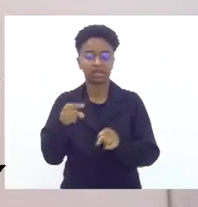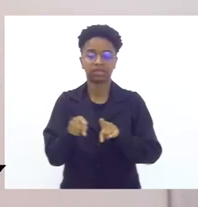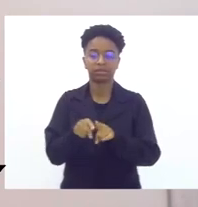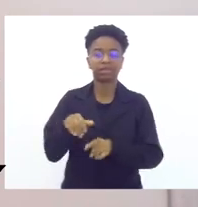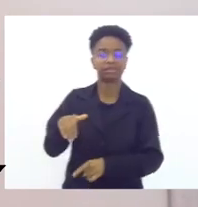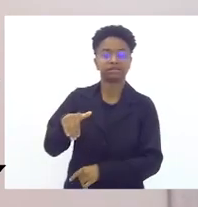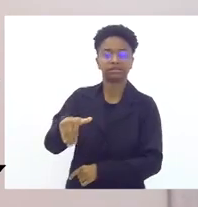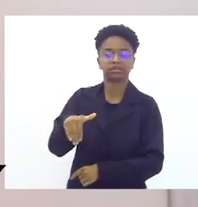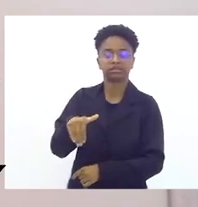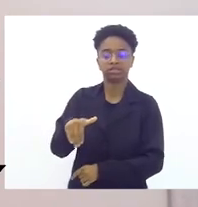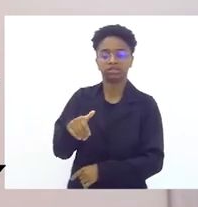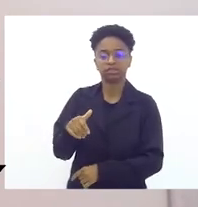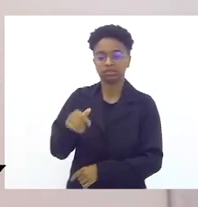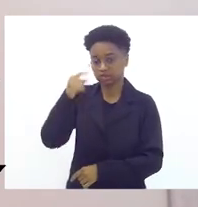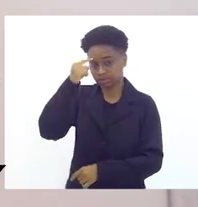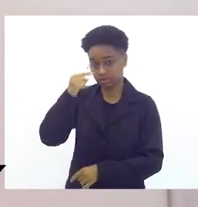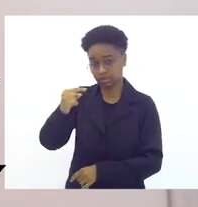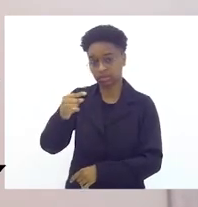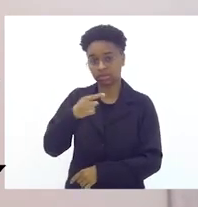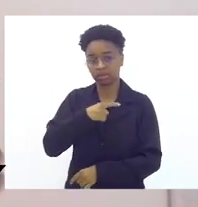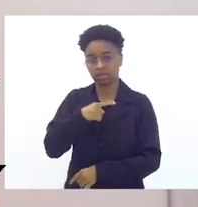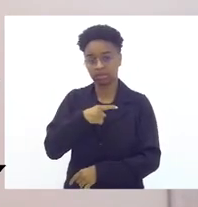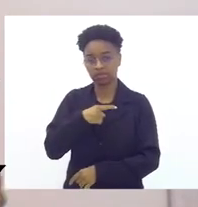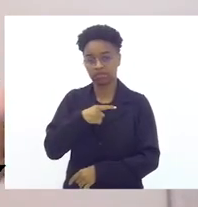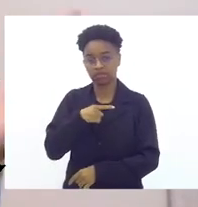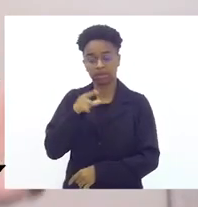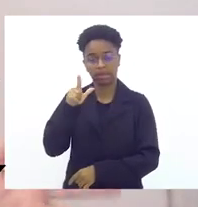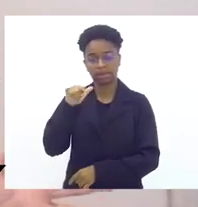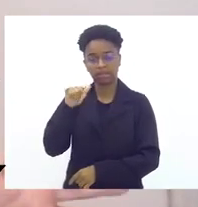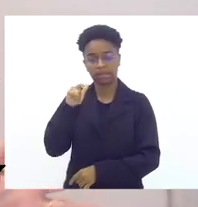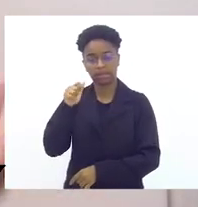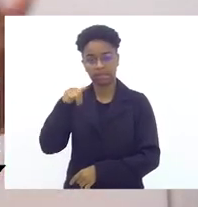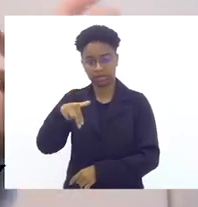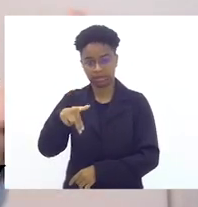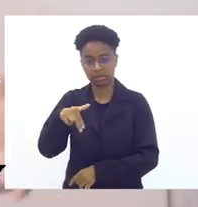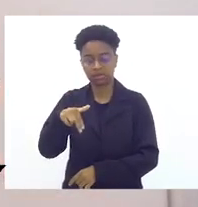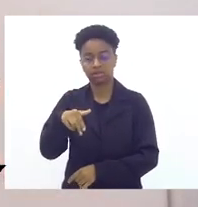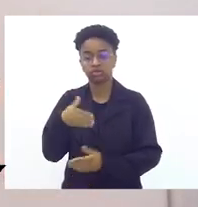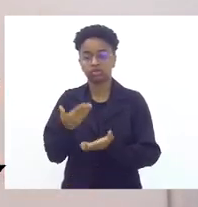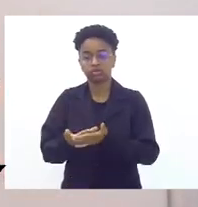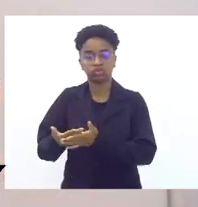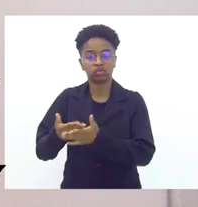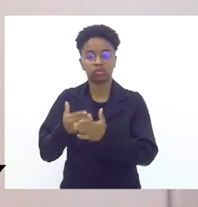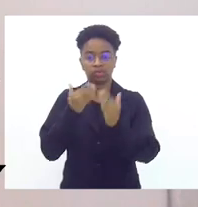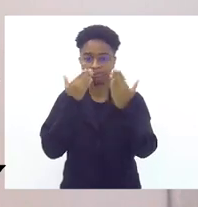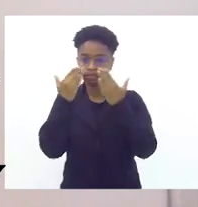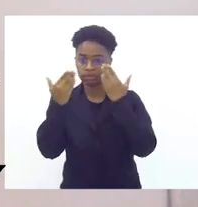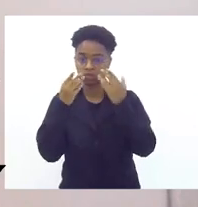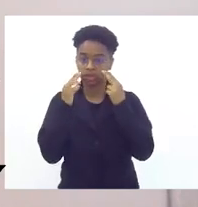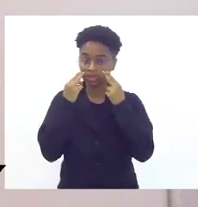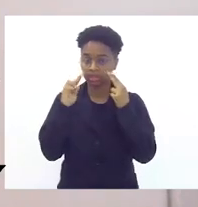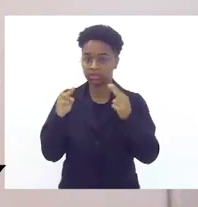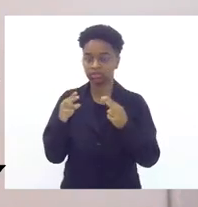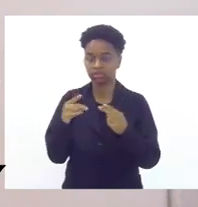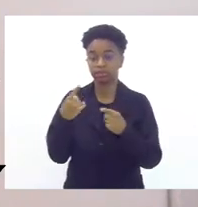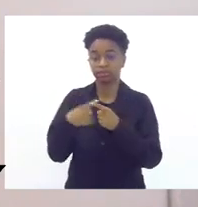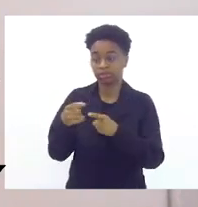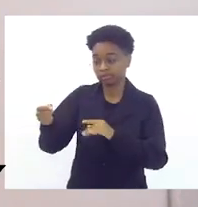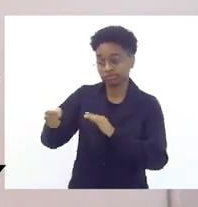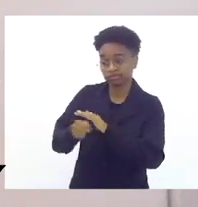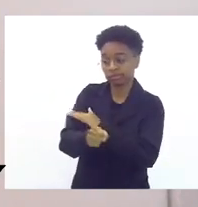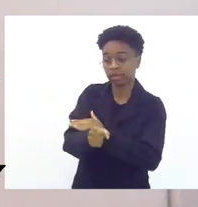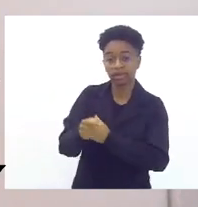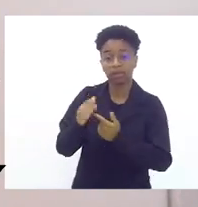a gente teve é a senhora Lilian está em que da psicologia do testemunho para ela dizer